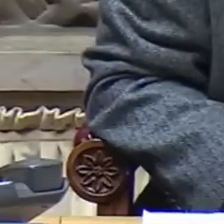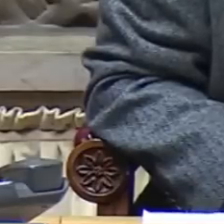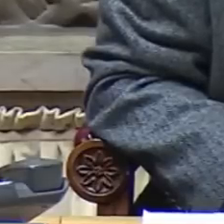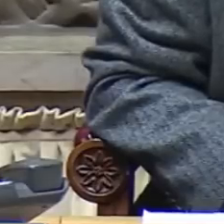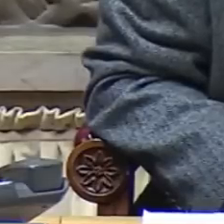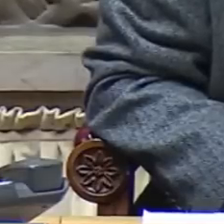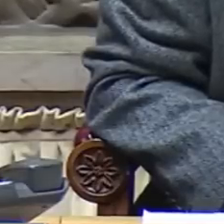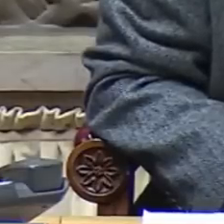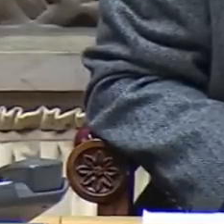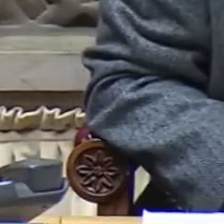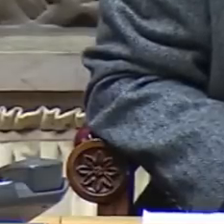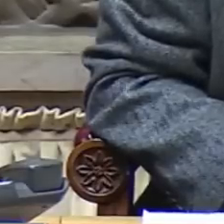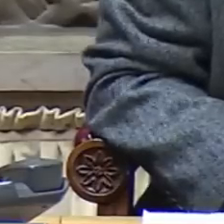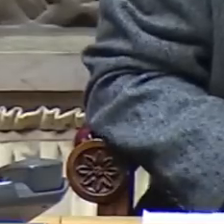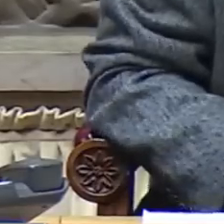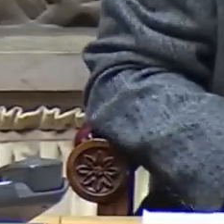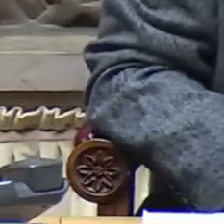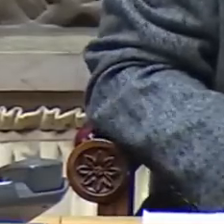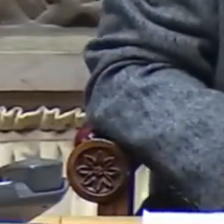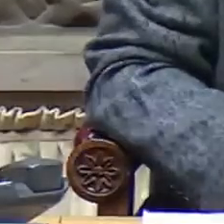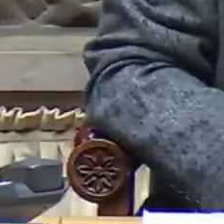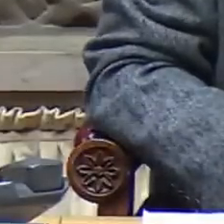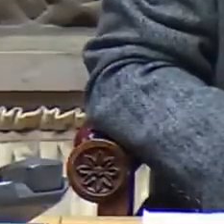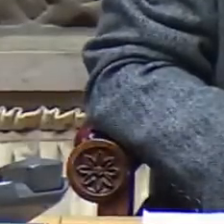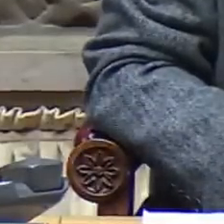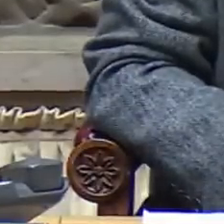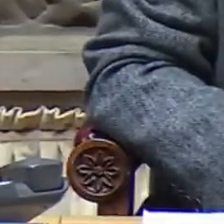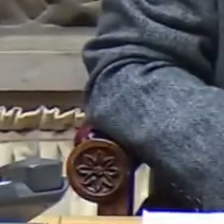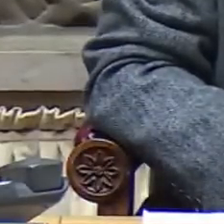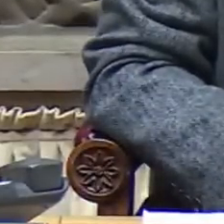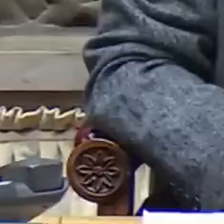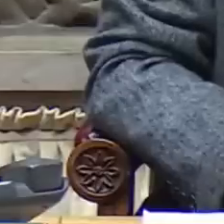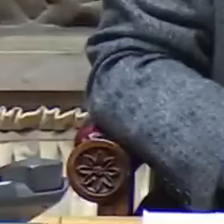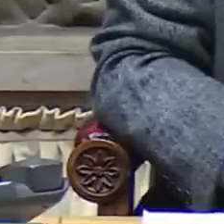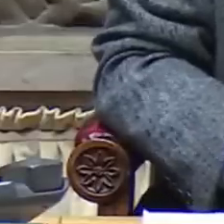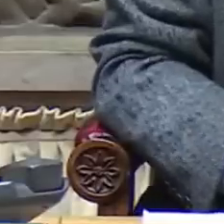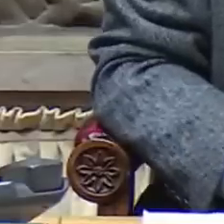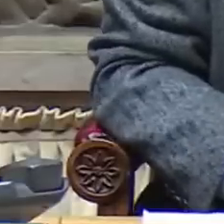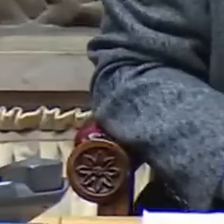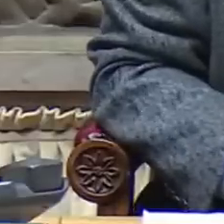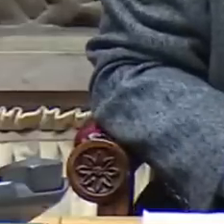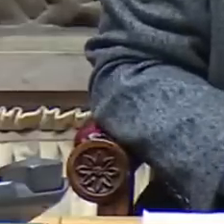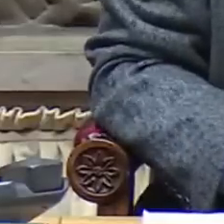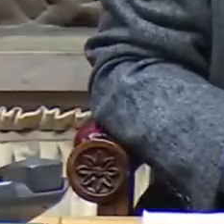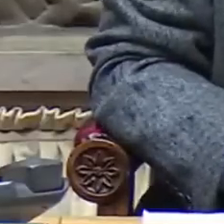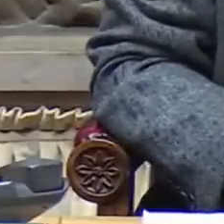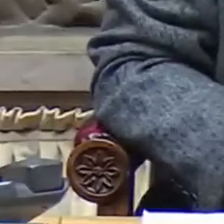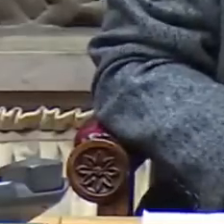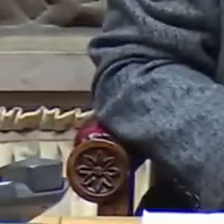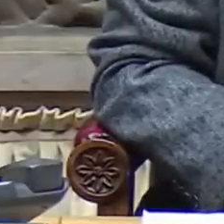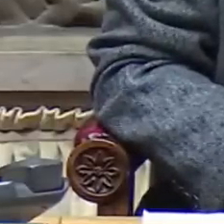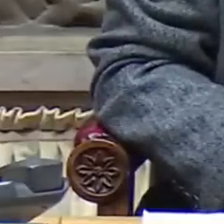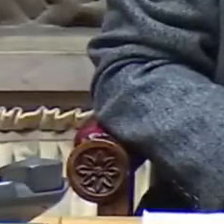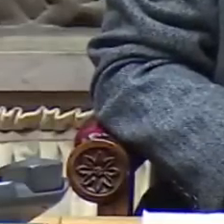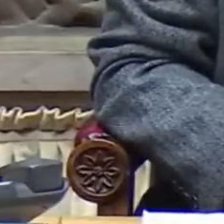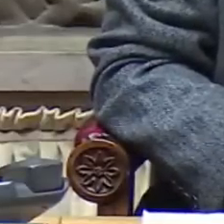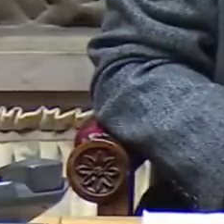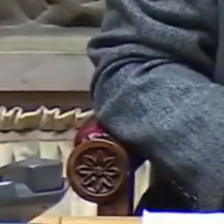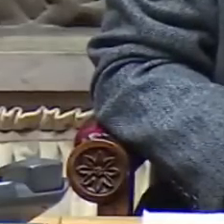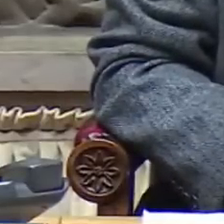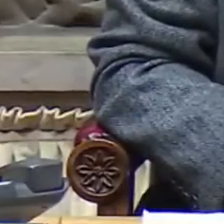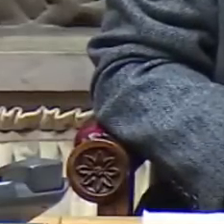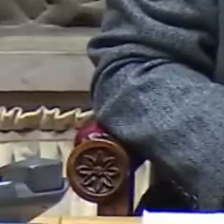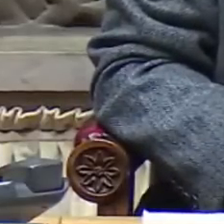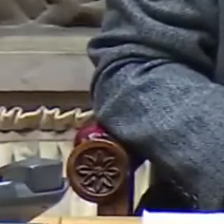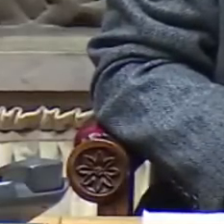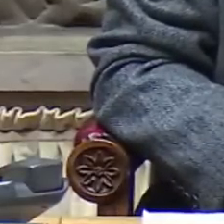do projeto Lei 475 do bloco de esquerda que deixa a quinta comissão 476 do bloco de